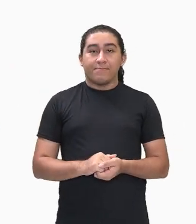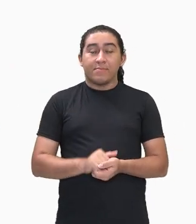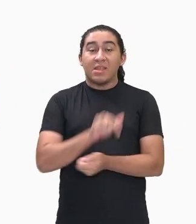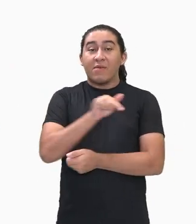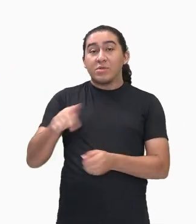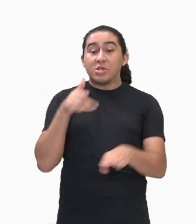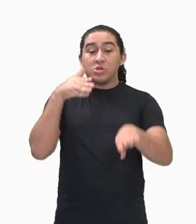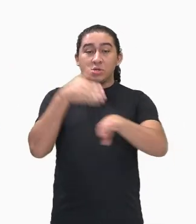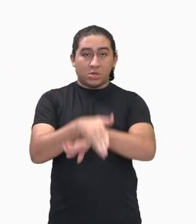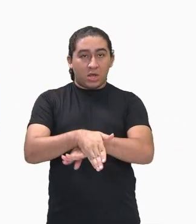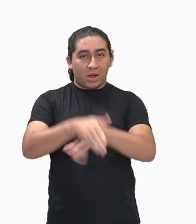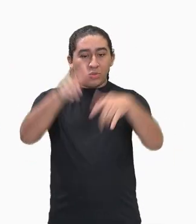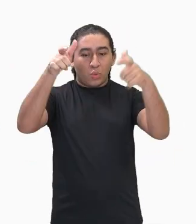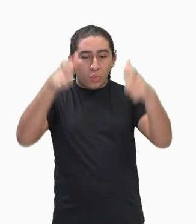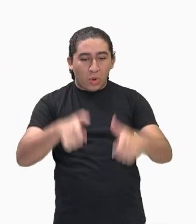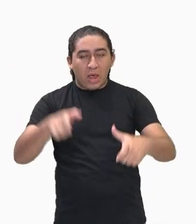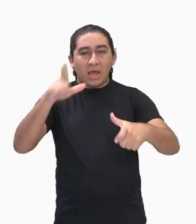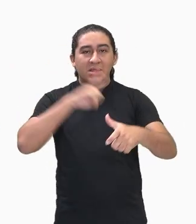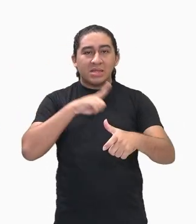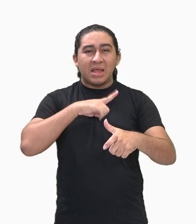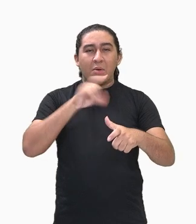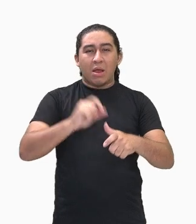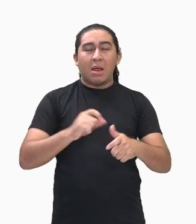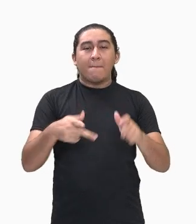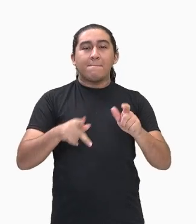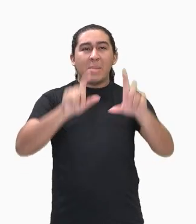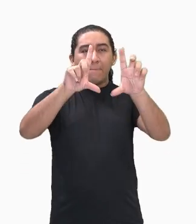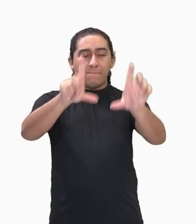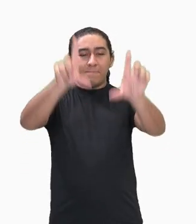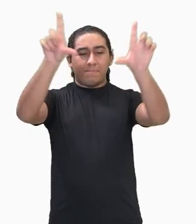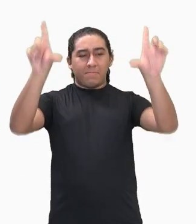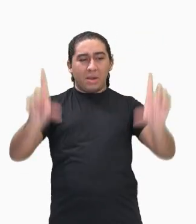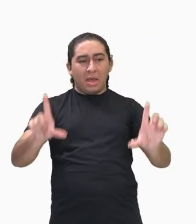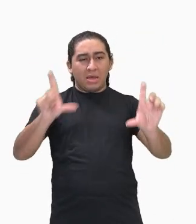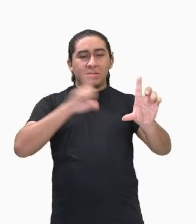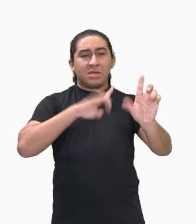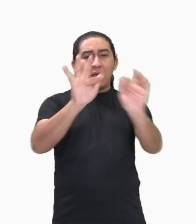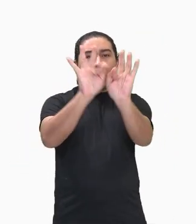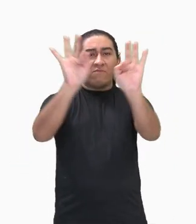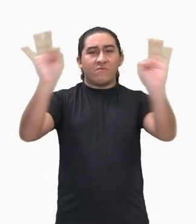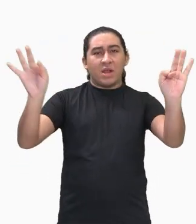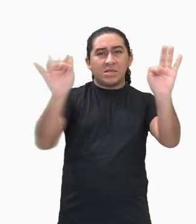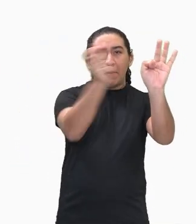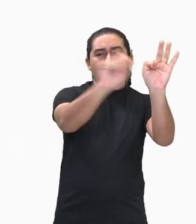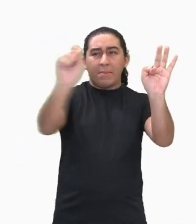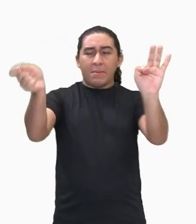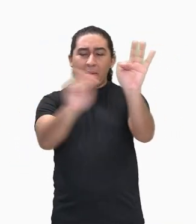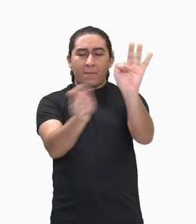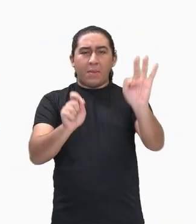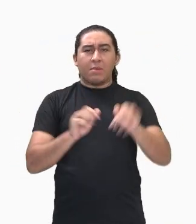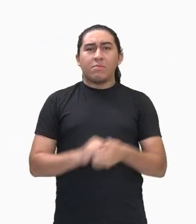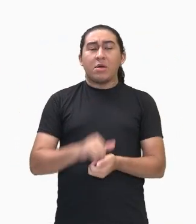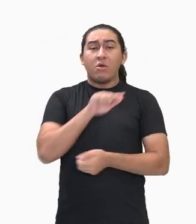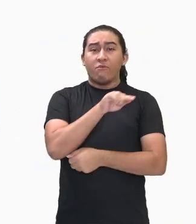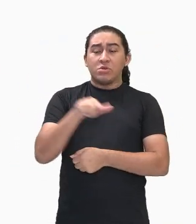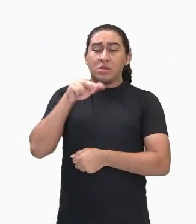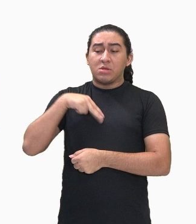determinado lugar, vai ter essa placa aí, vencerás, não morrerás. O que é que você